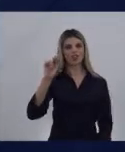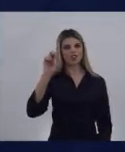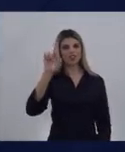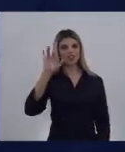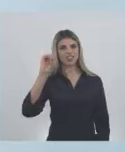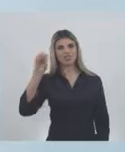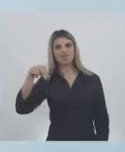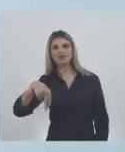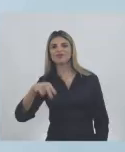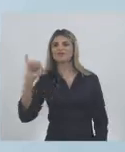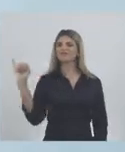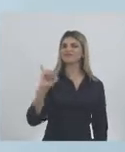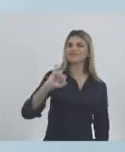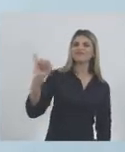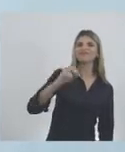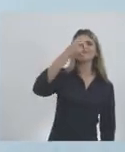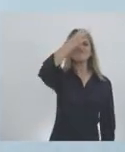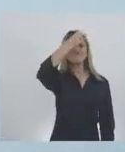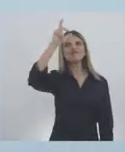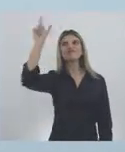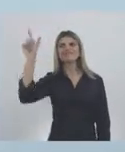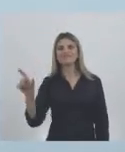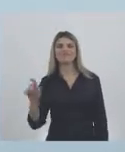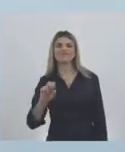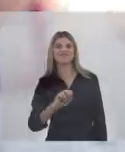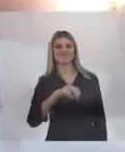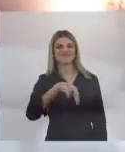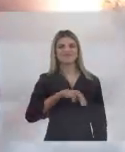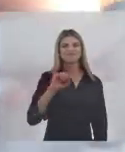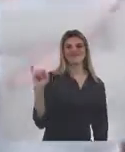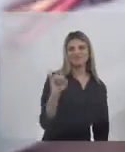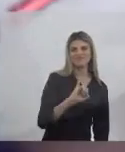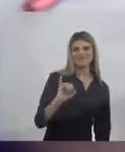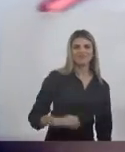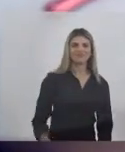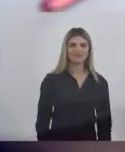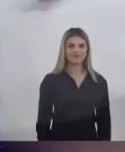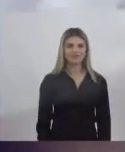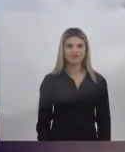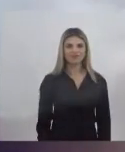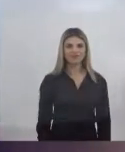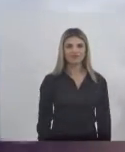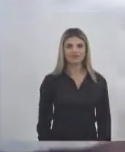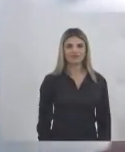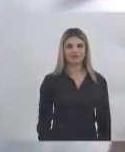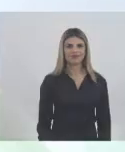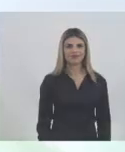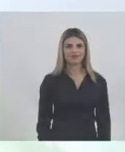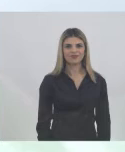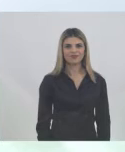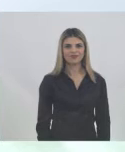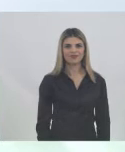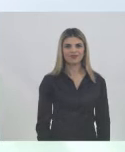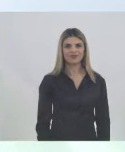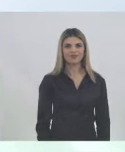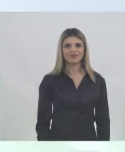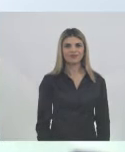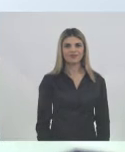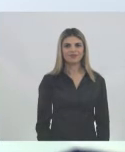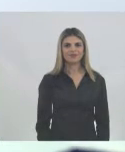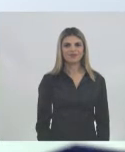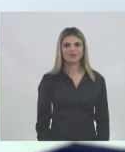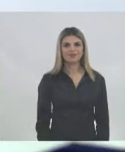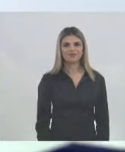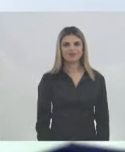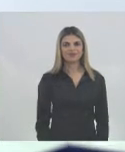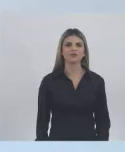Rogério encontra o apoio necessário para continuar sua luta pela cidade onde nasceram, se conheceram, se casaram e que desejam deixar